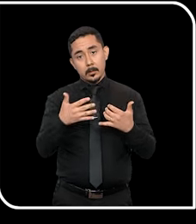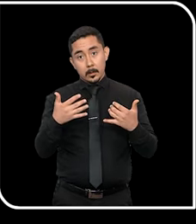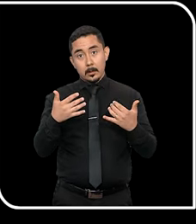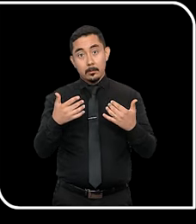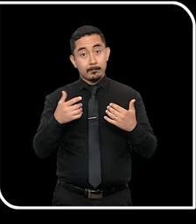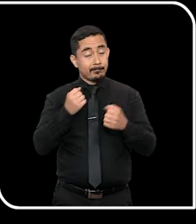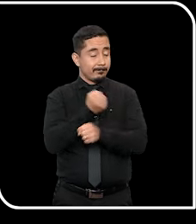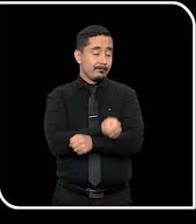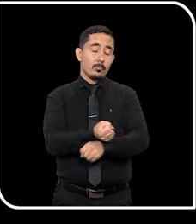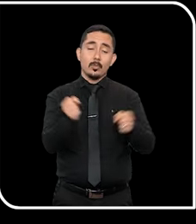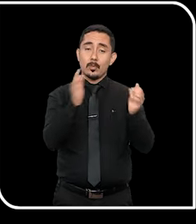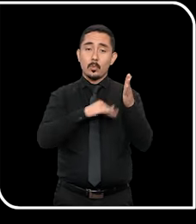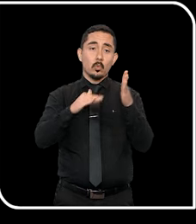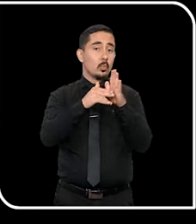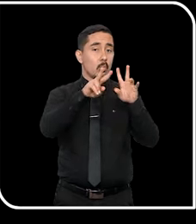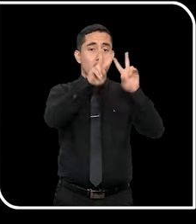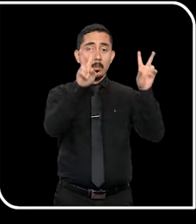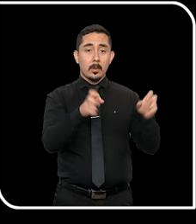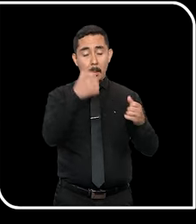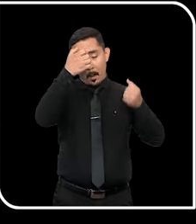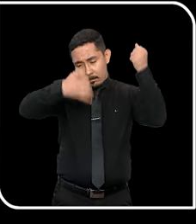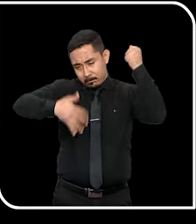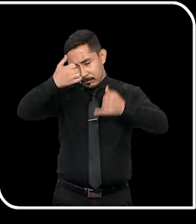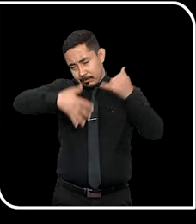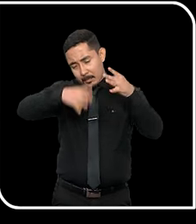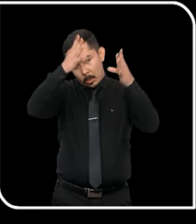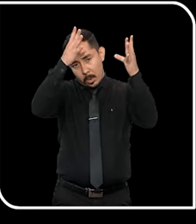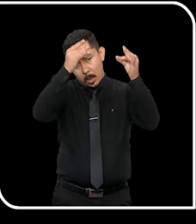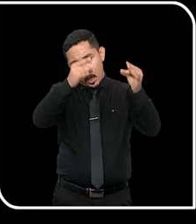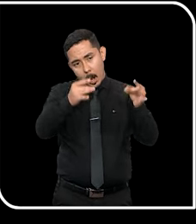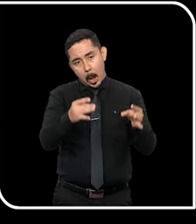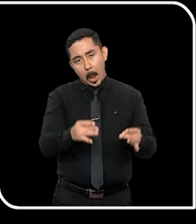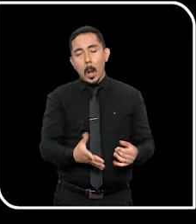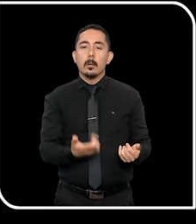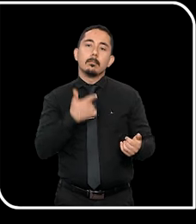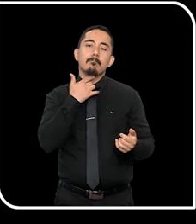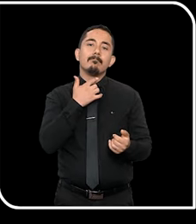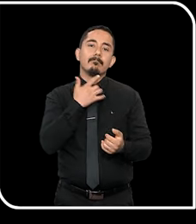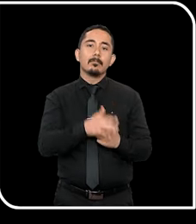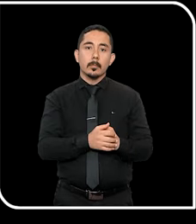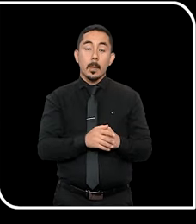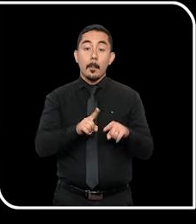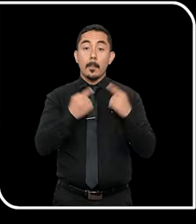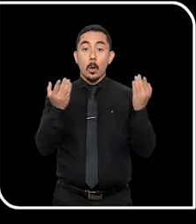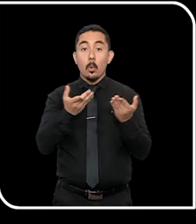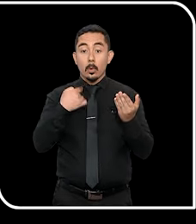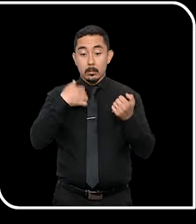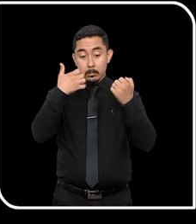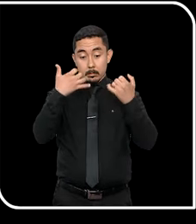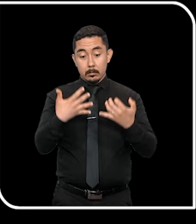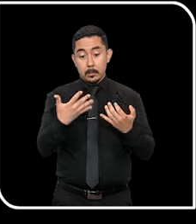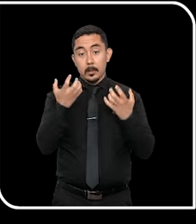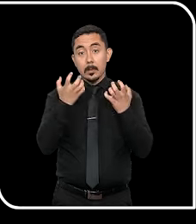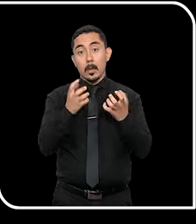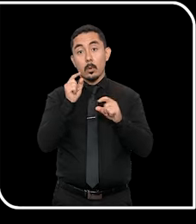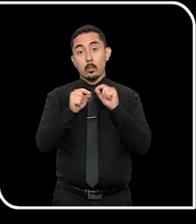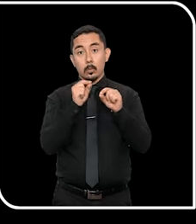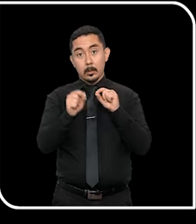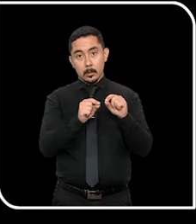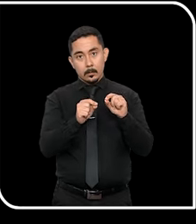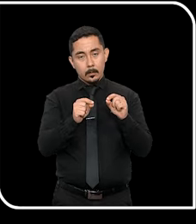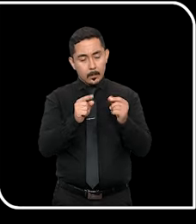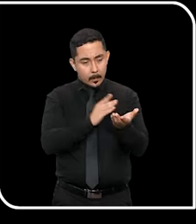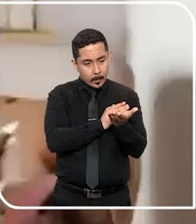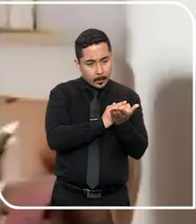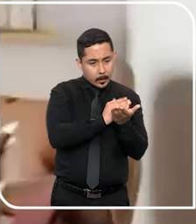esgotar toda todos os assuntos né todas as coisas mas o que eu queria trazer para vocês aqui hoje é basicamente isso